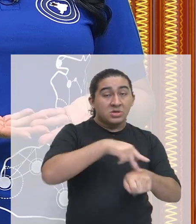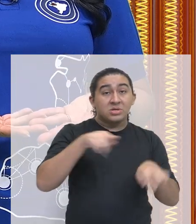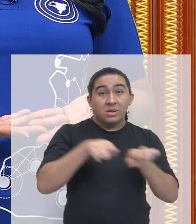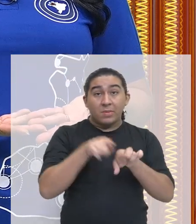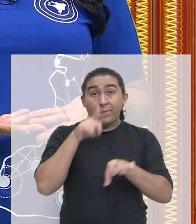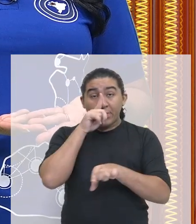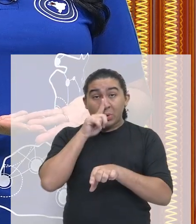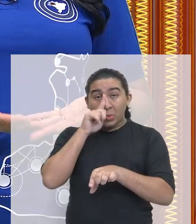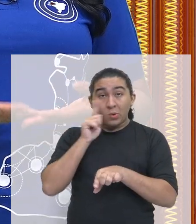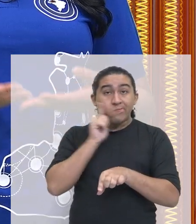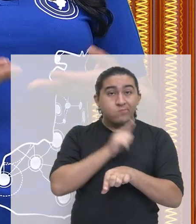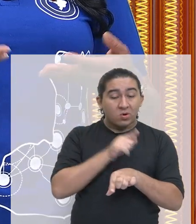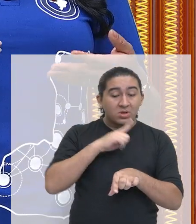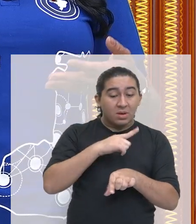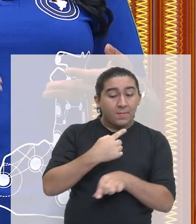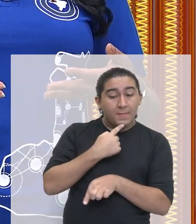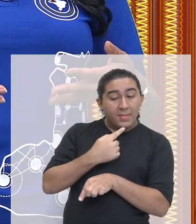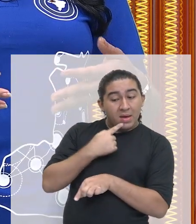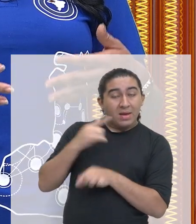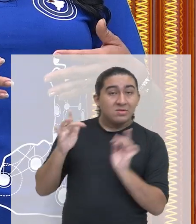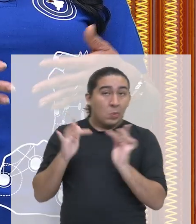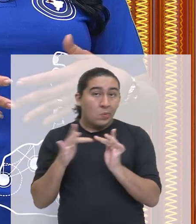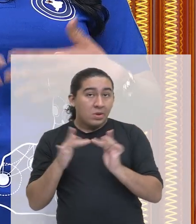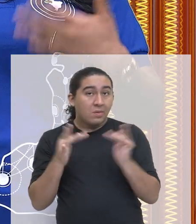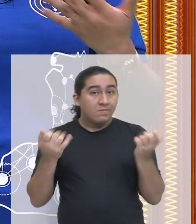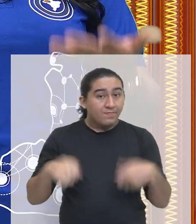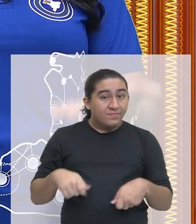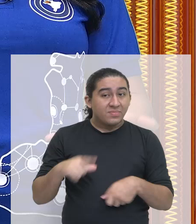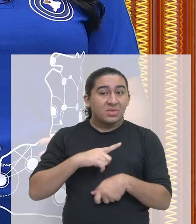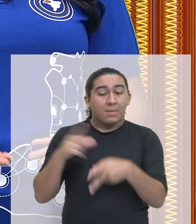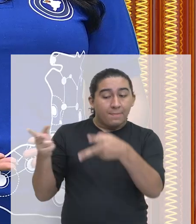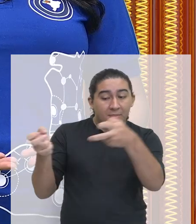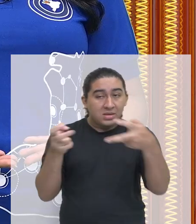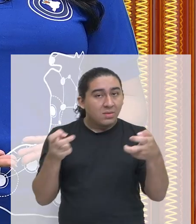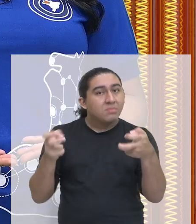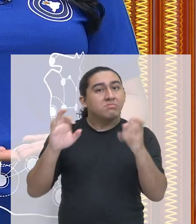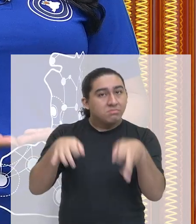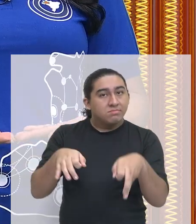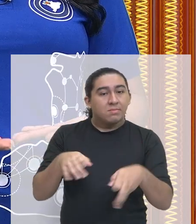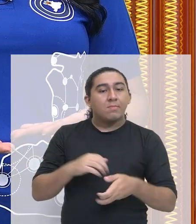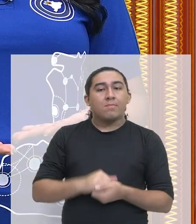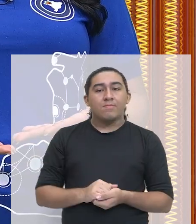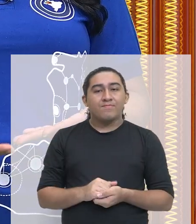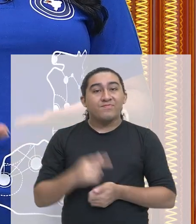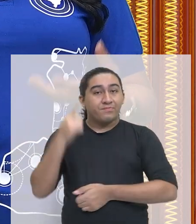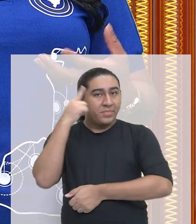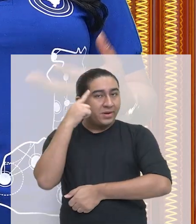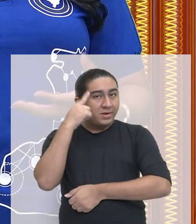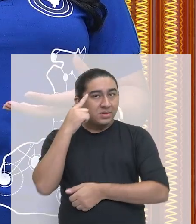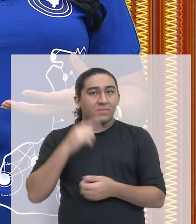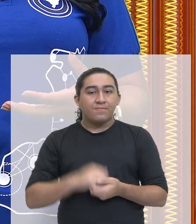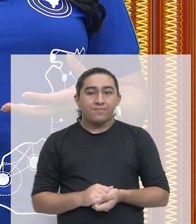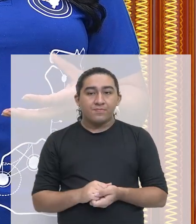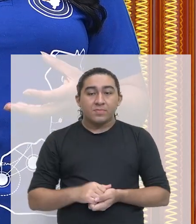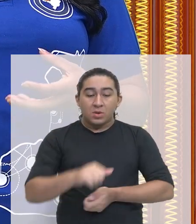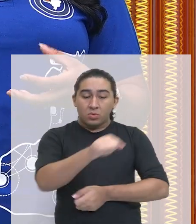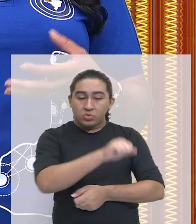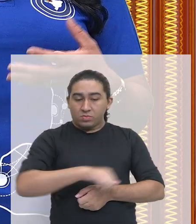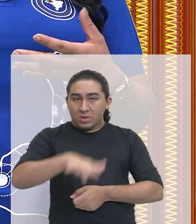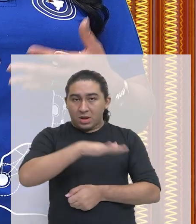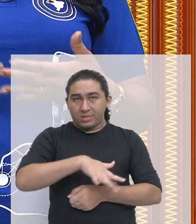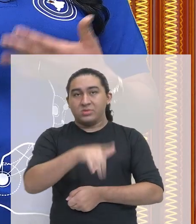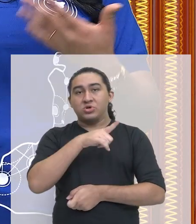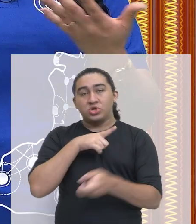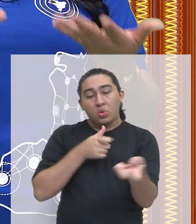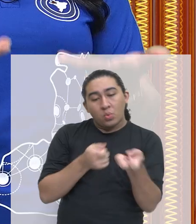ameaça aos Estados Unidos estava ali automaticamente vista, a olhos nus. Imagina só, o território